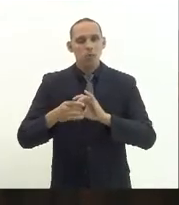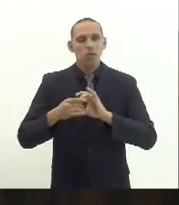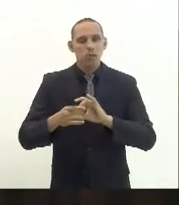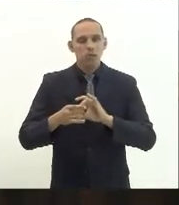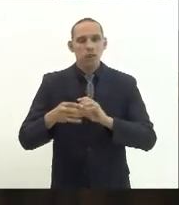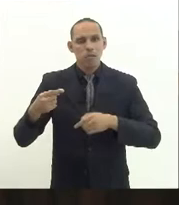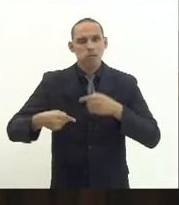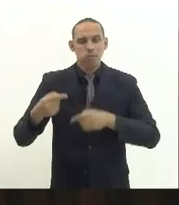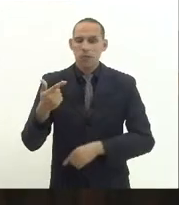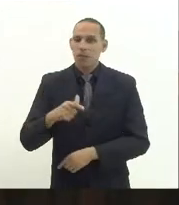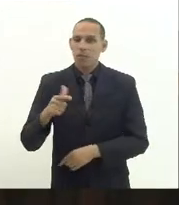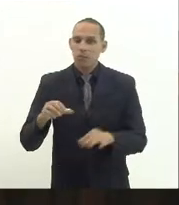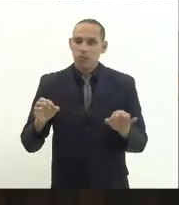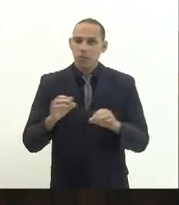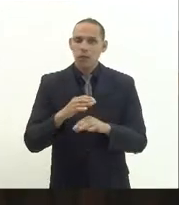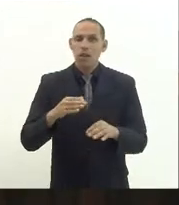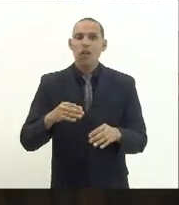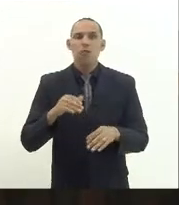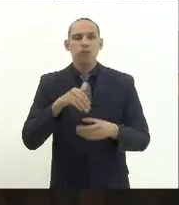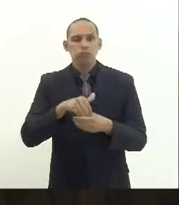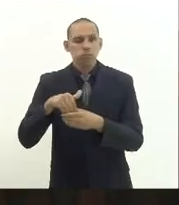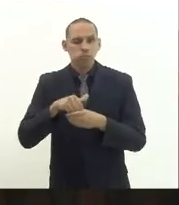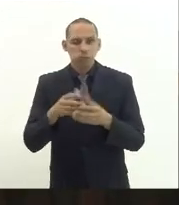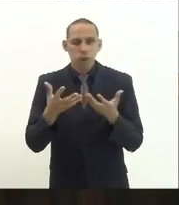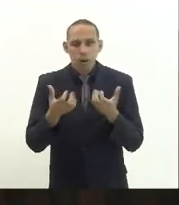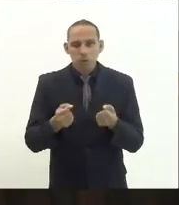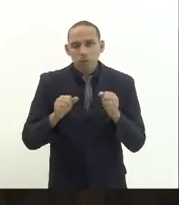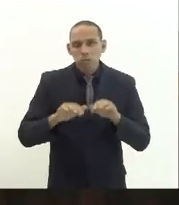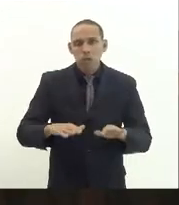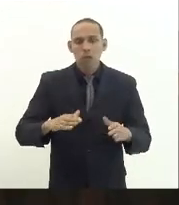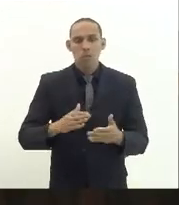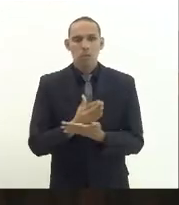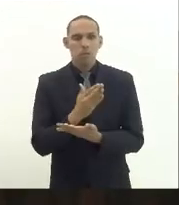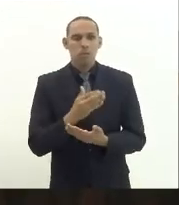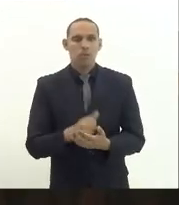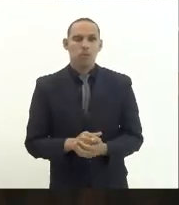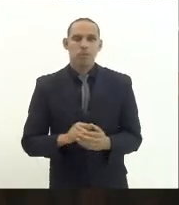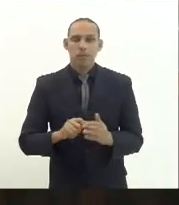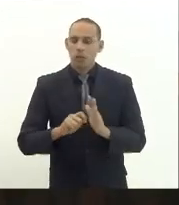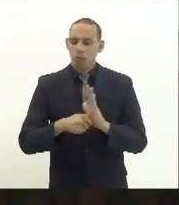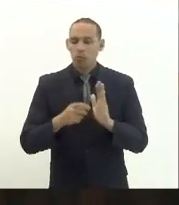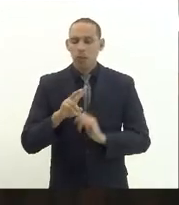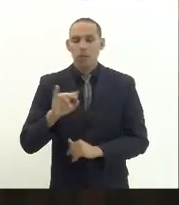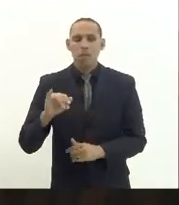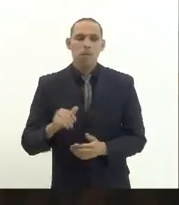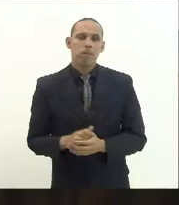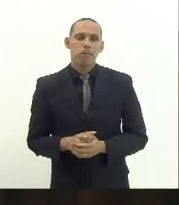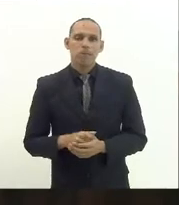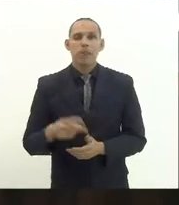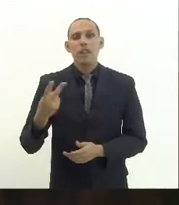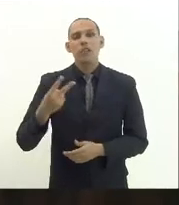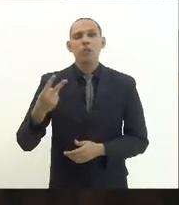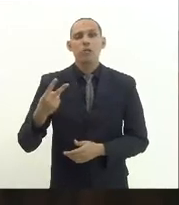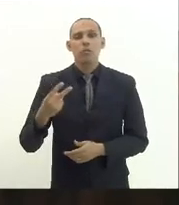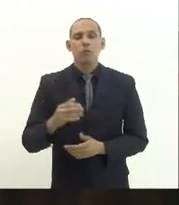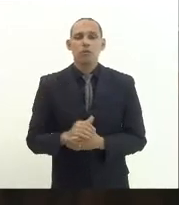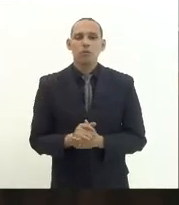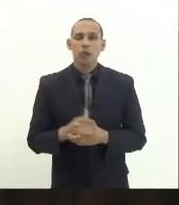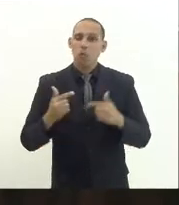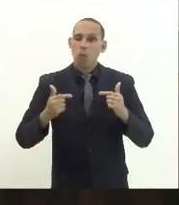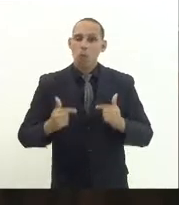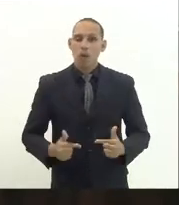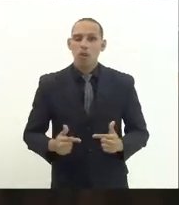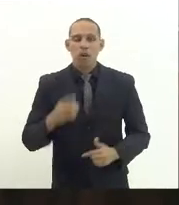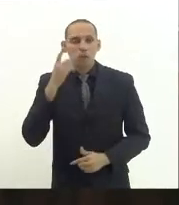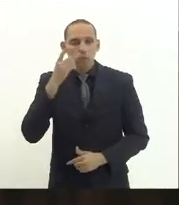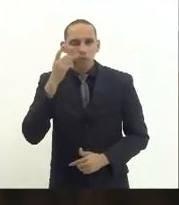na vendo que aquele discute-se a discussão e votação se eu acho que aprovam permaneçam Como estão aprovado vai autógrafo segunda discos com abstenção